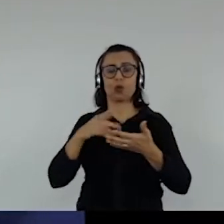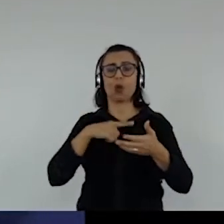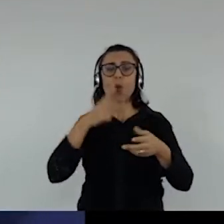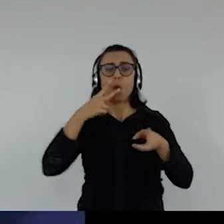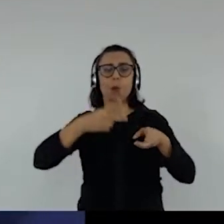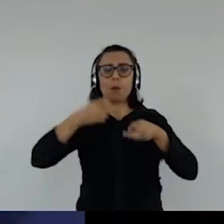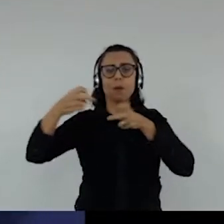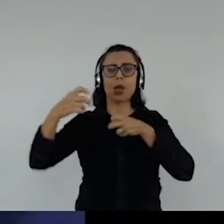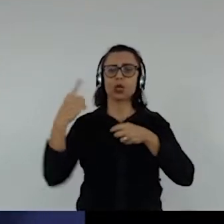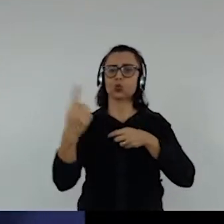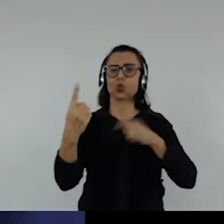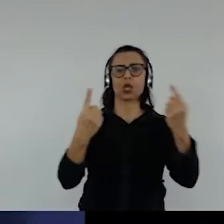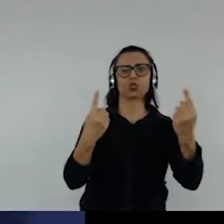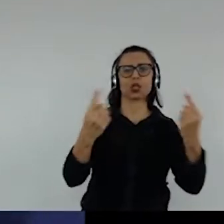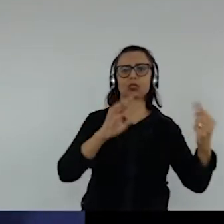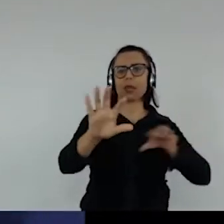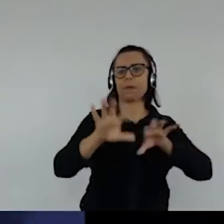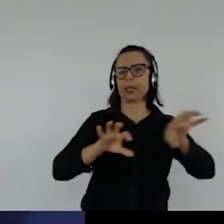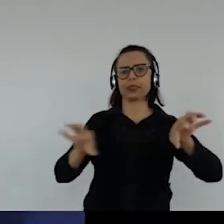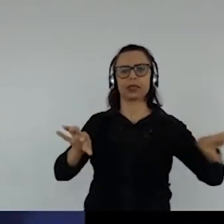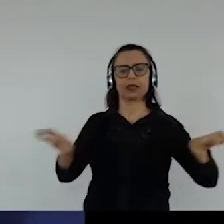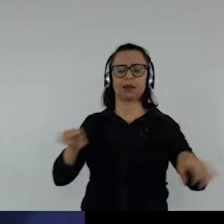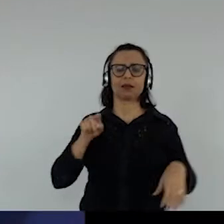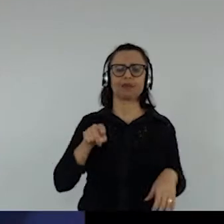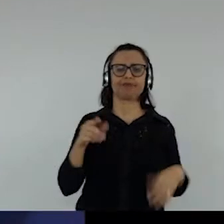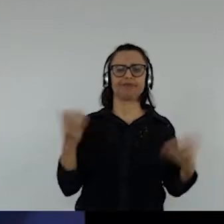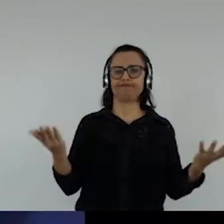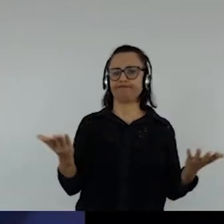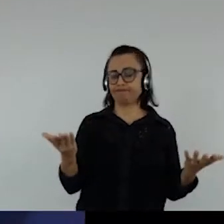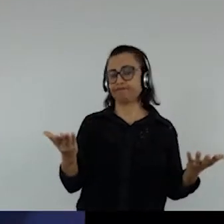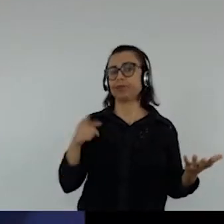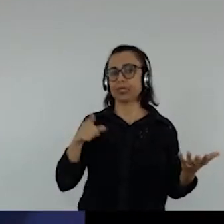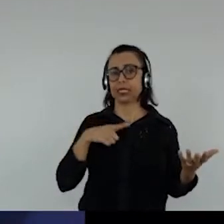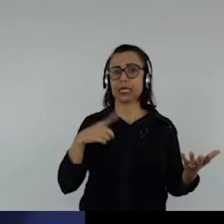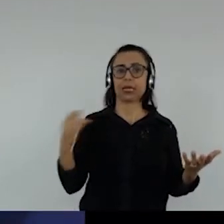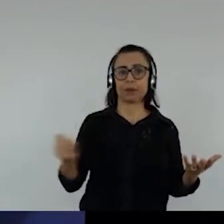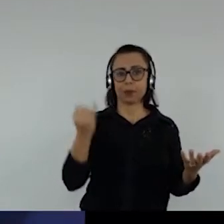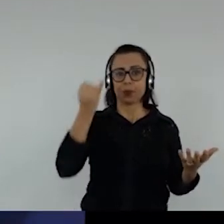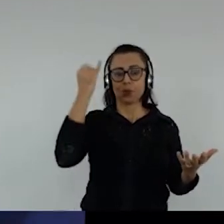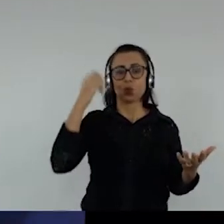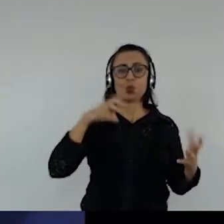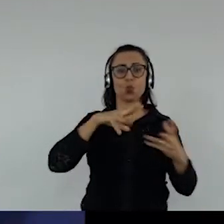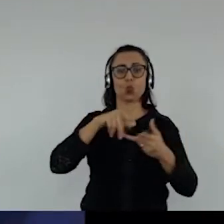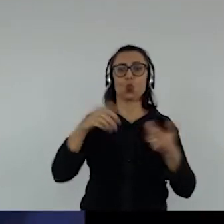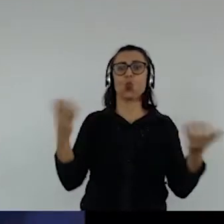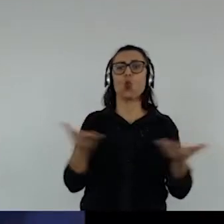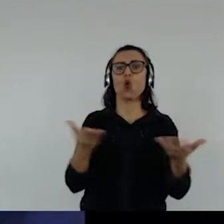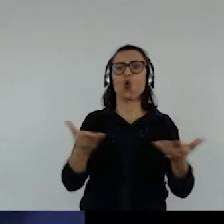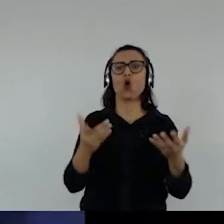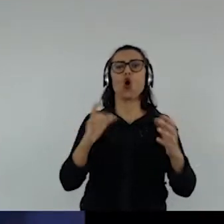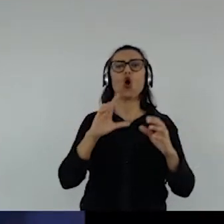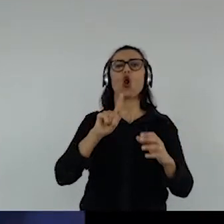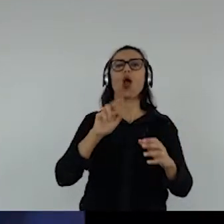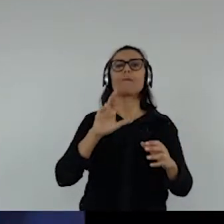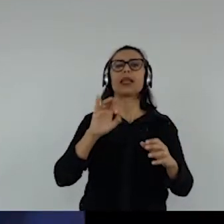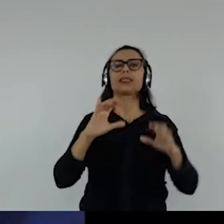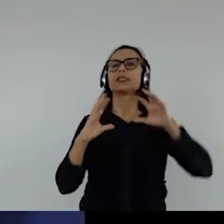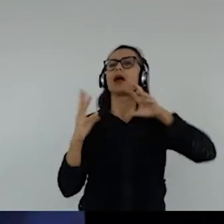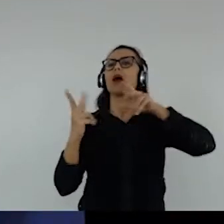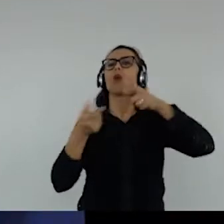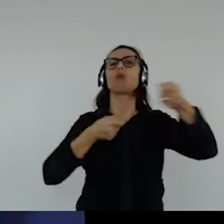isoladamente, e isso tem relevância na própria negociação, no mundo de hoje globalizado, em que as negociações